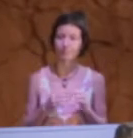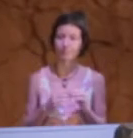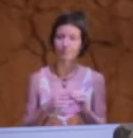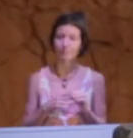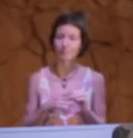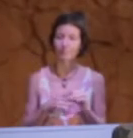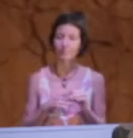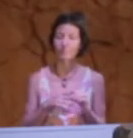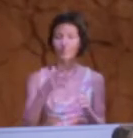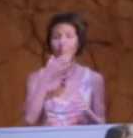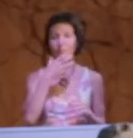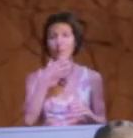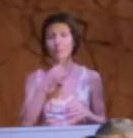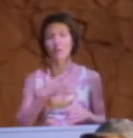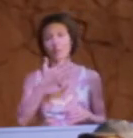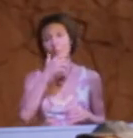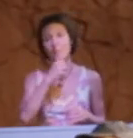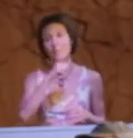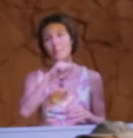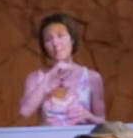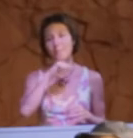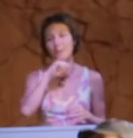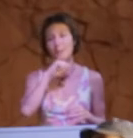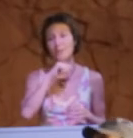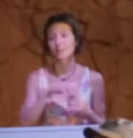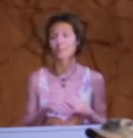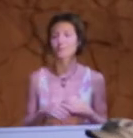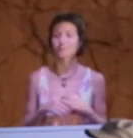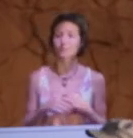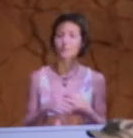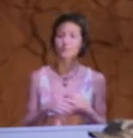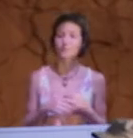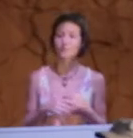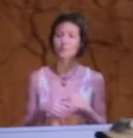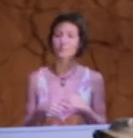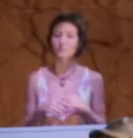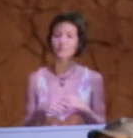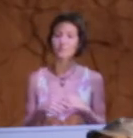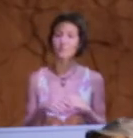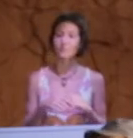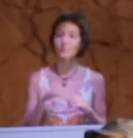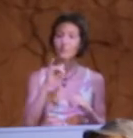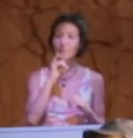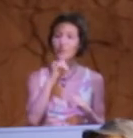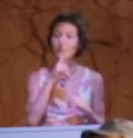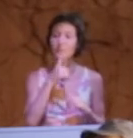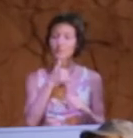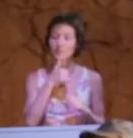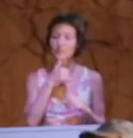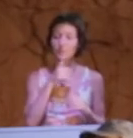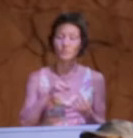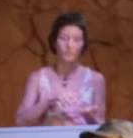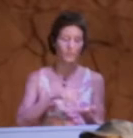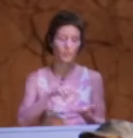Meu velho pai ensinou que o macaco é tranquila, andando na estrada, pensa no sol